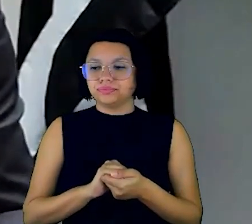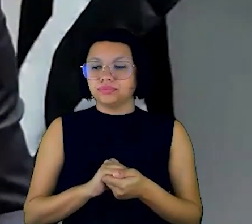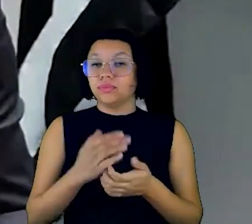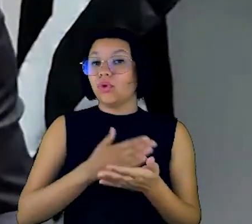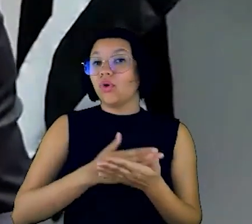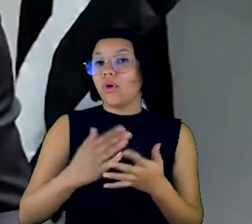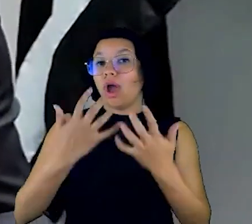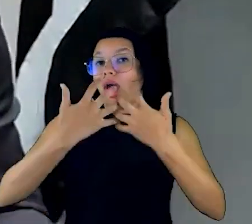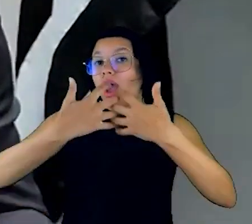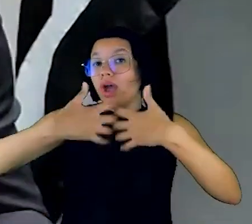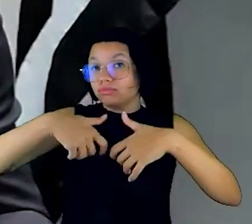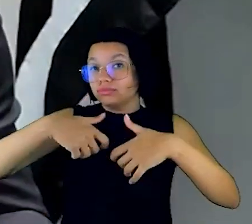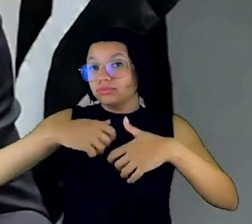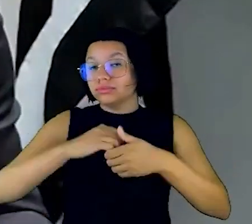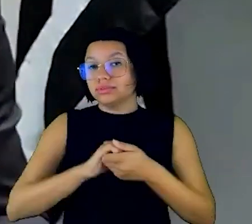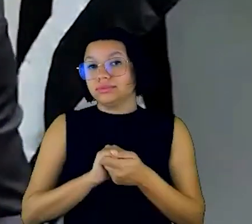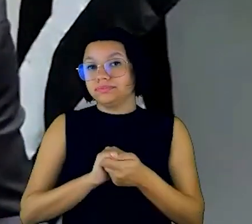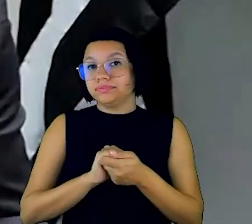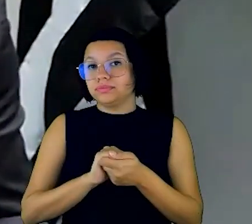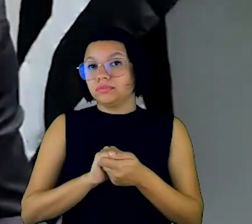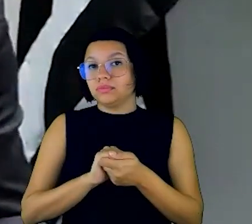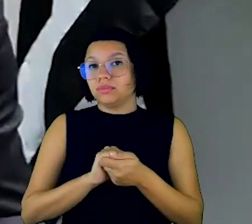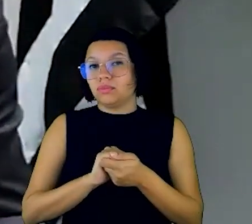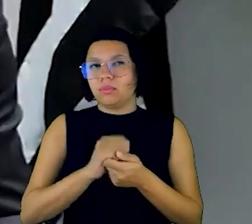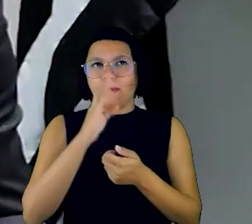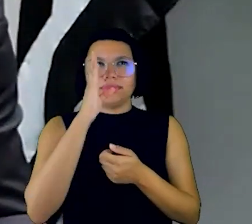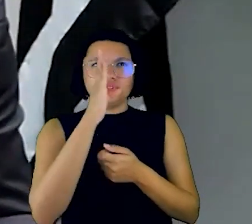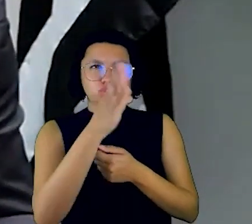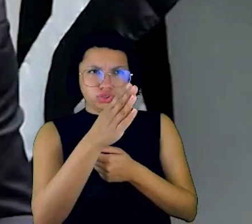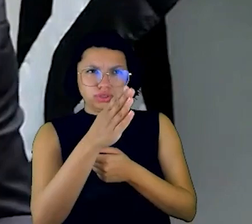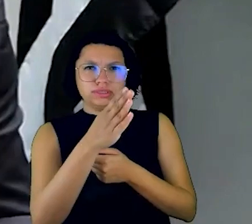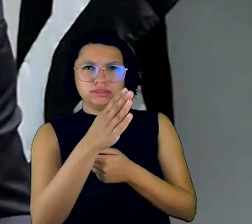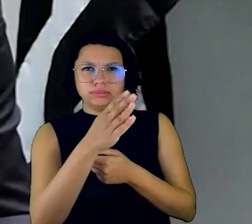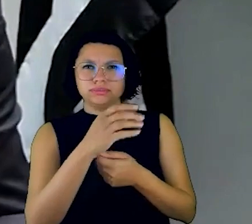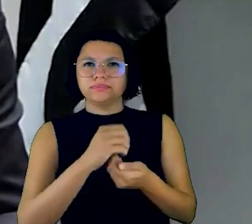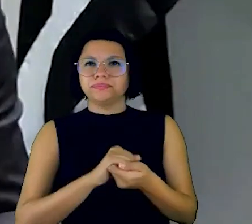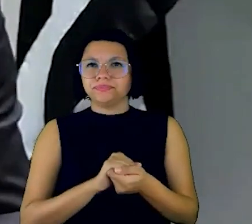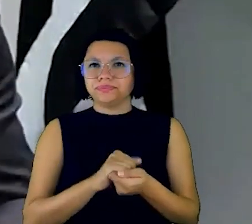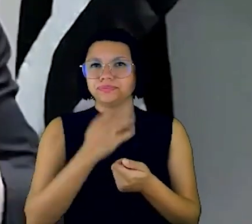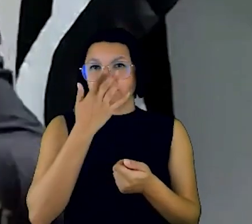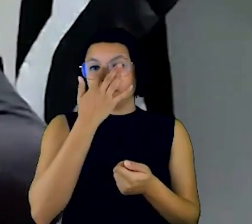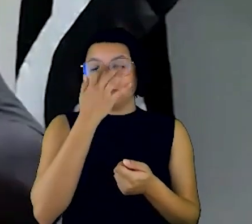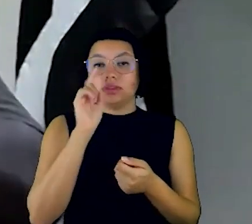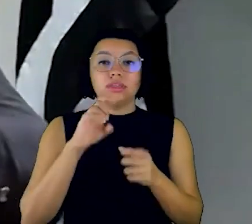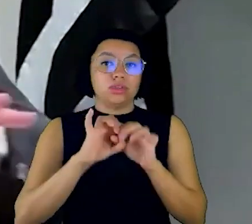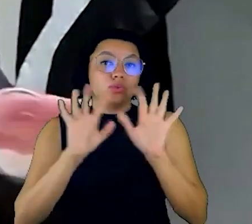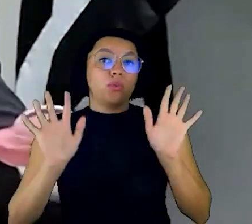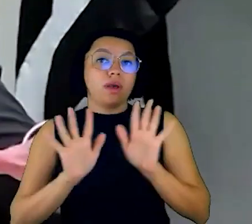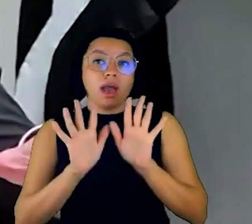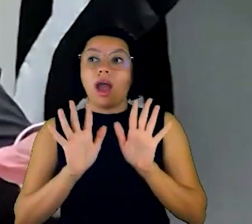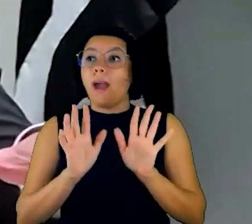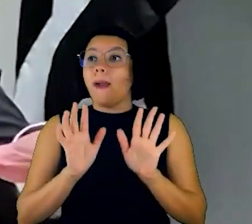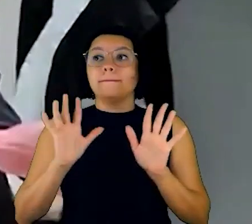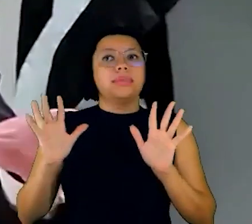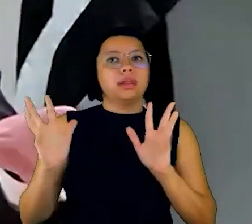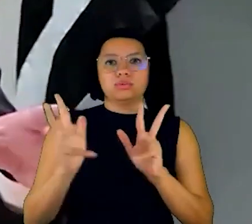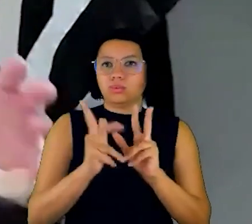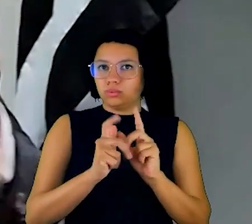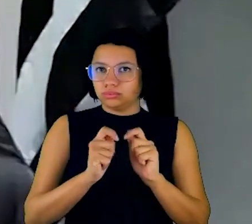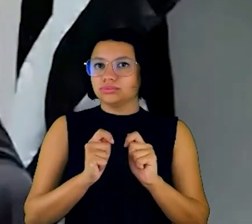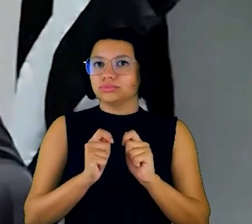passam a funcionar como um norte, como uma diretiva. Isso, evidentemente, para